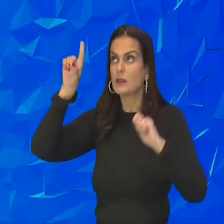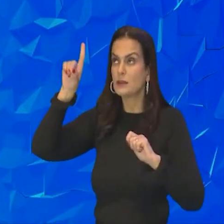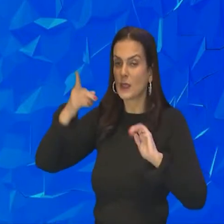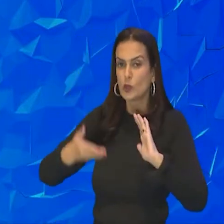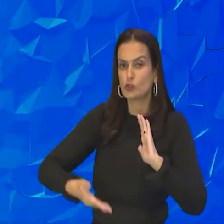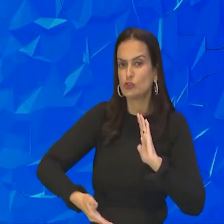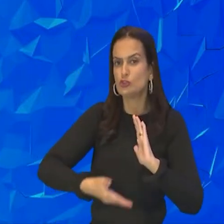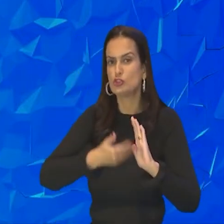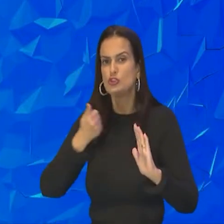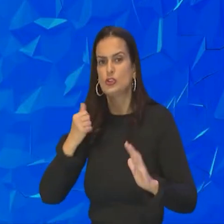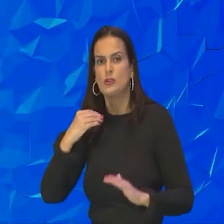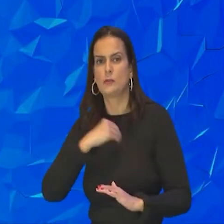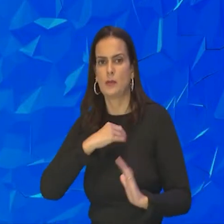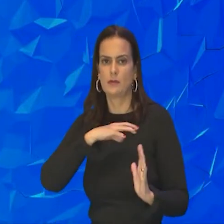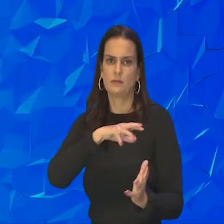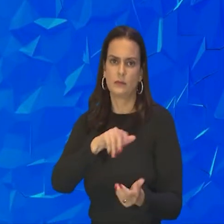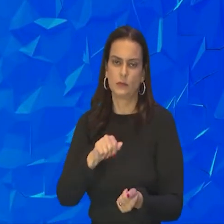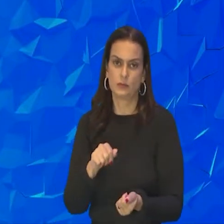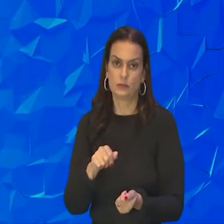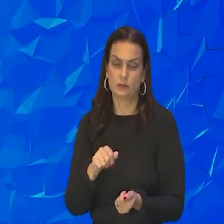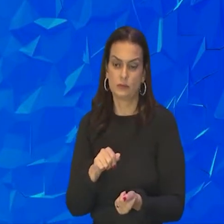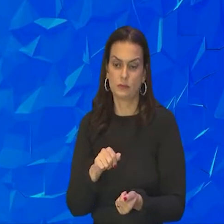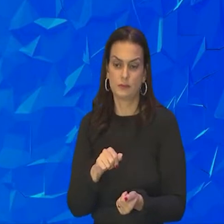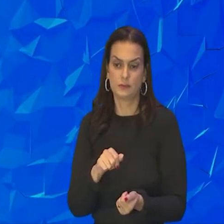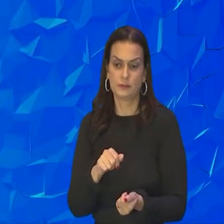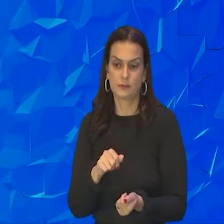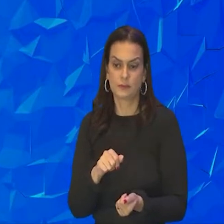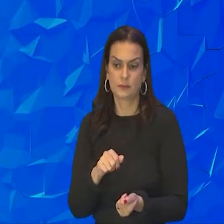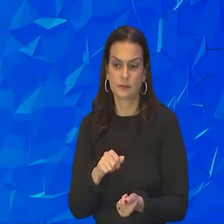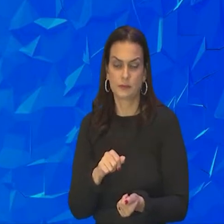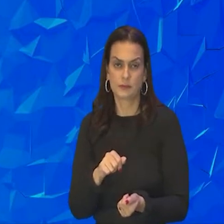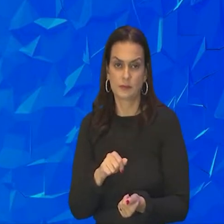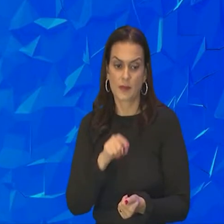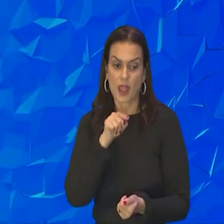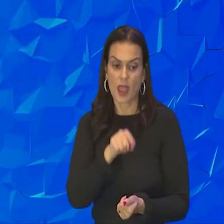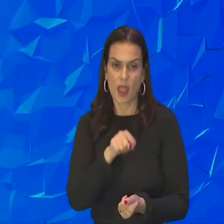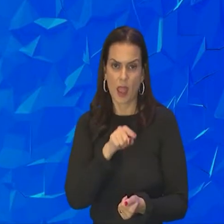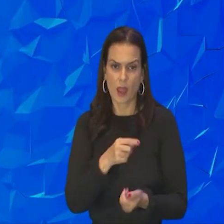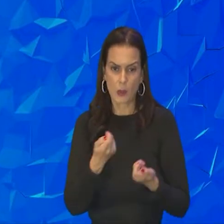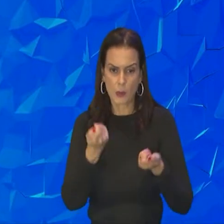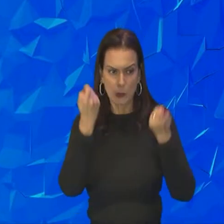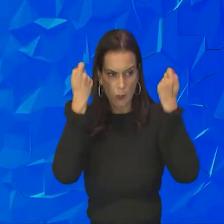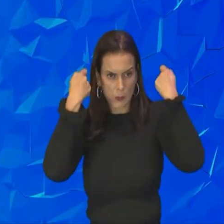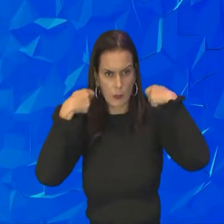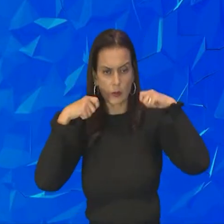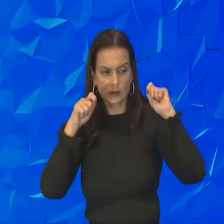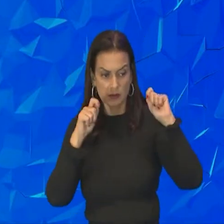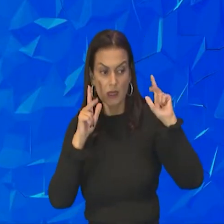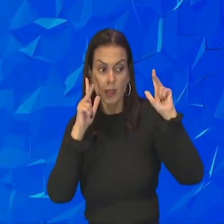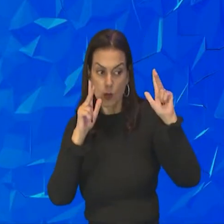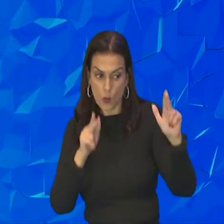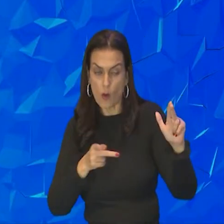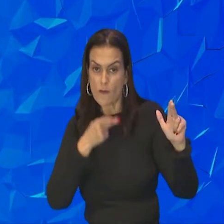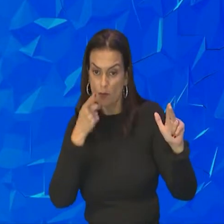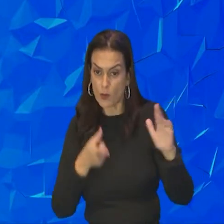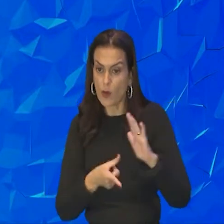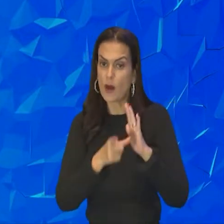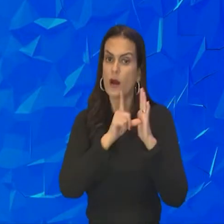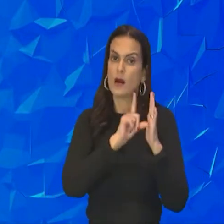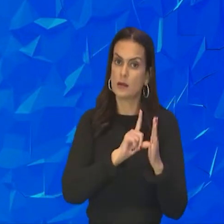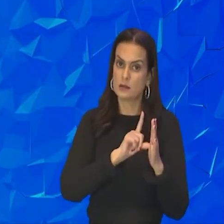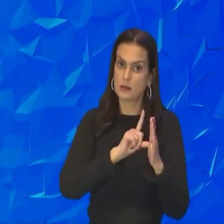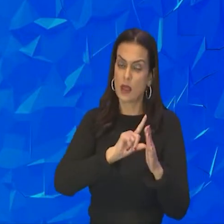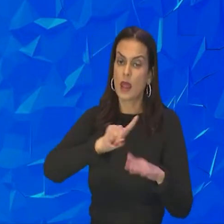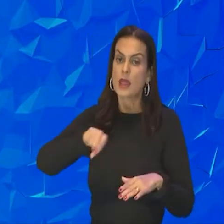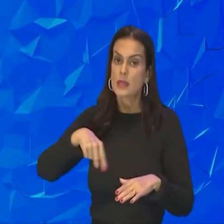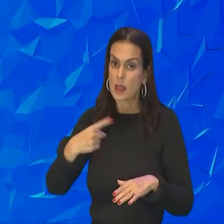pecado do mundo. É este a favor de quem eu disse: Após mim vem um